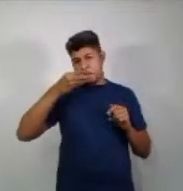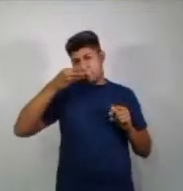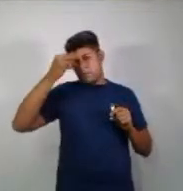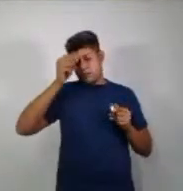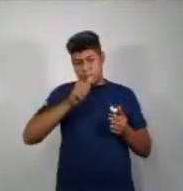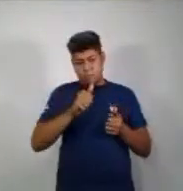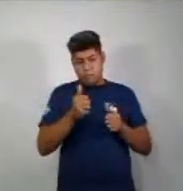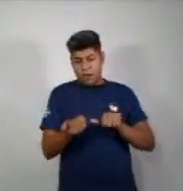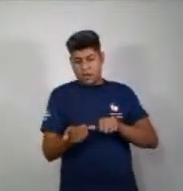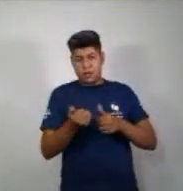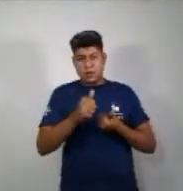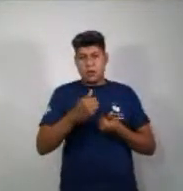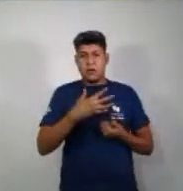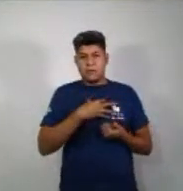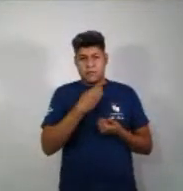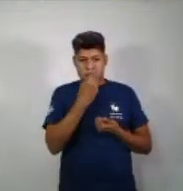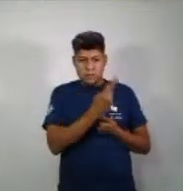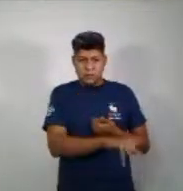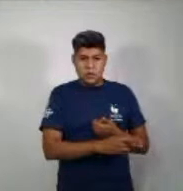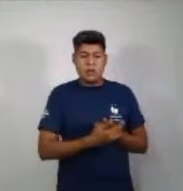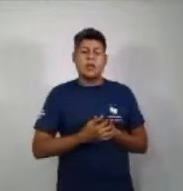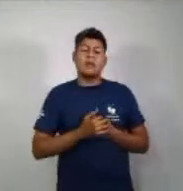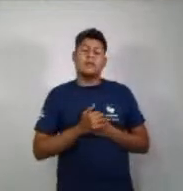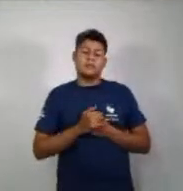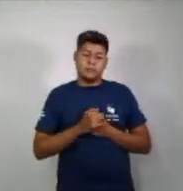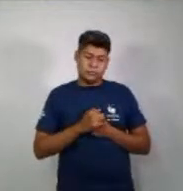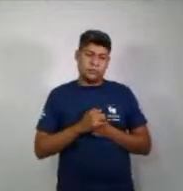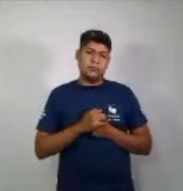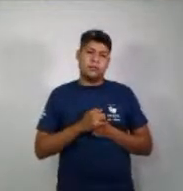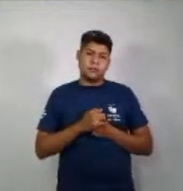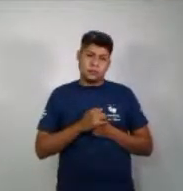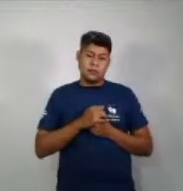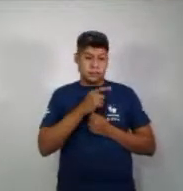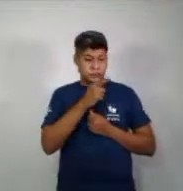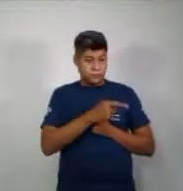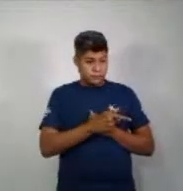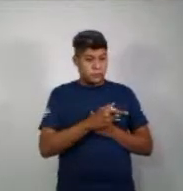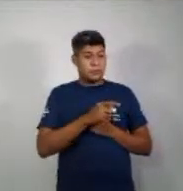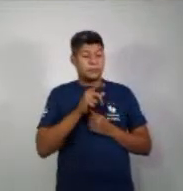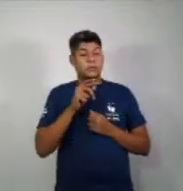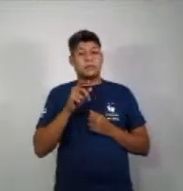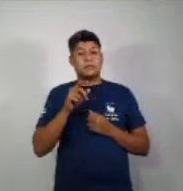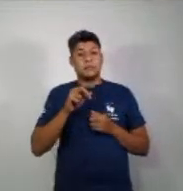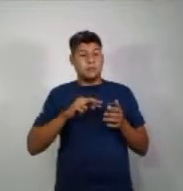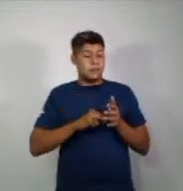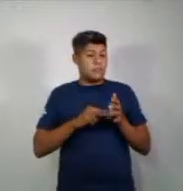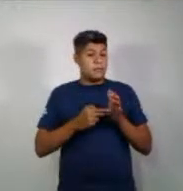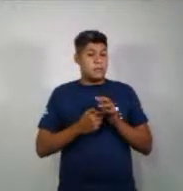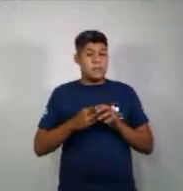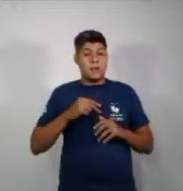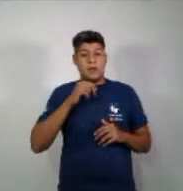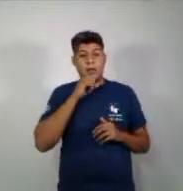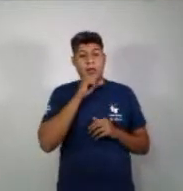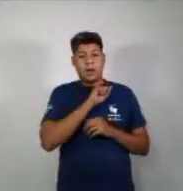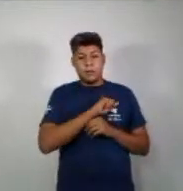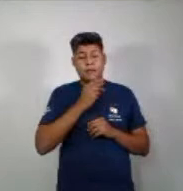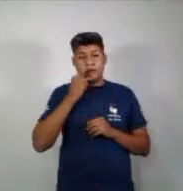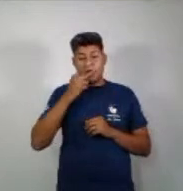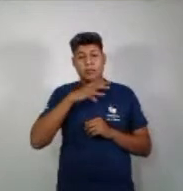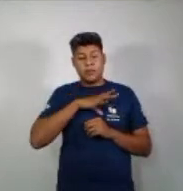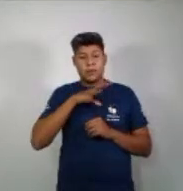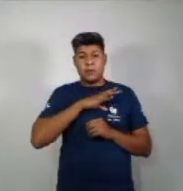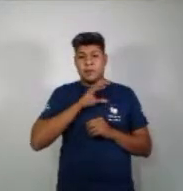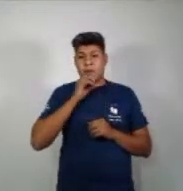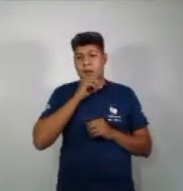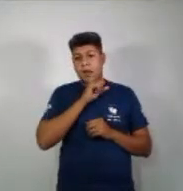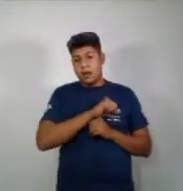filhas do Paulo Rony. E ele vai produzindo muito rapidamente, falando português muito rapidamente.